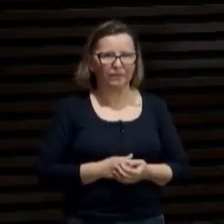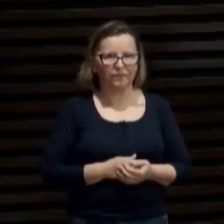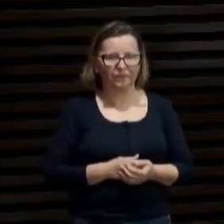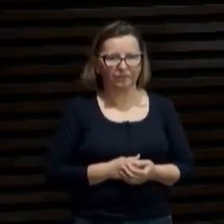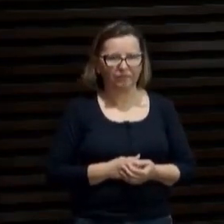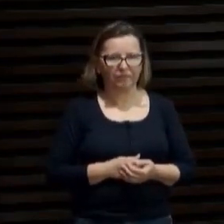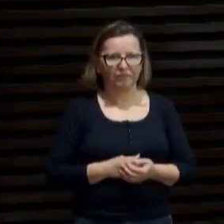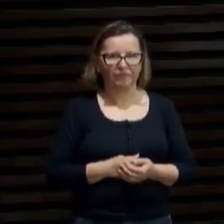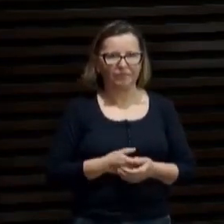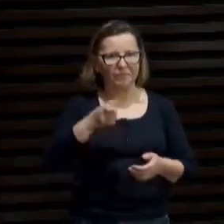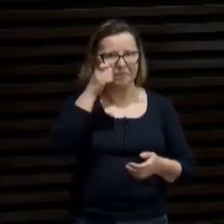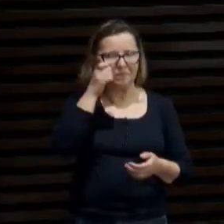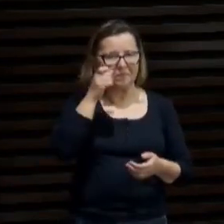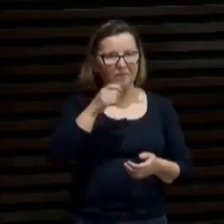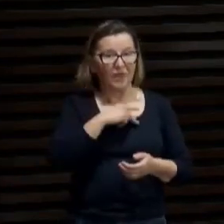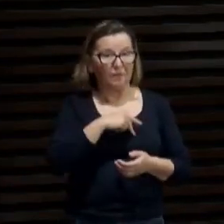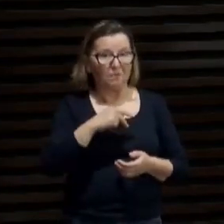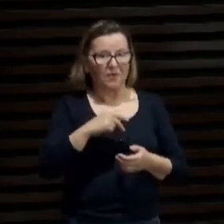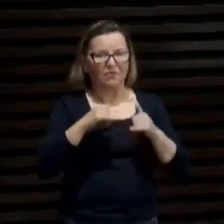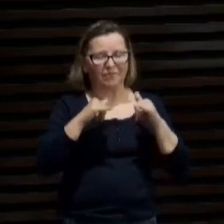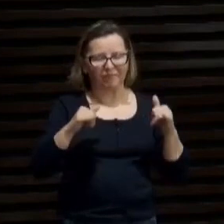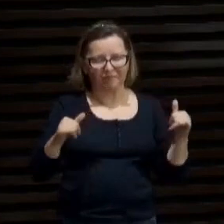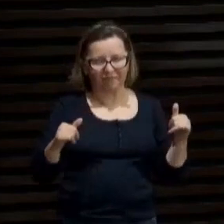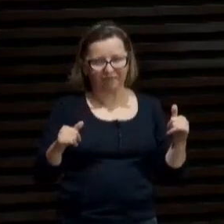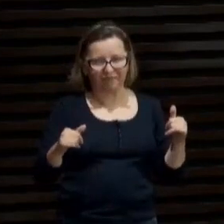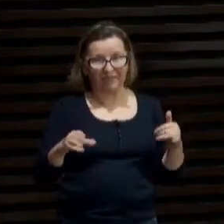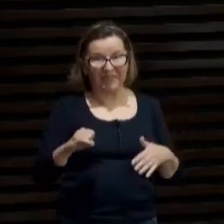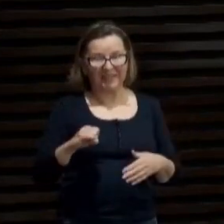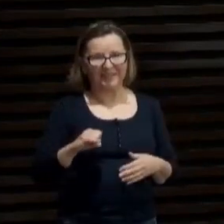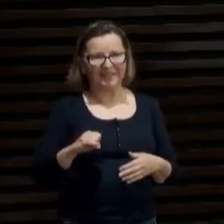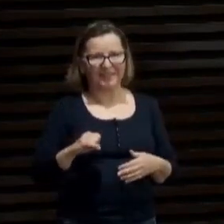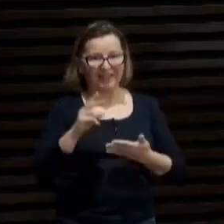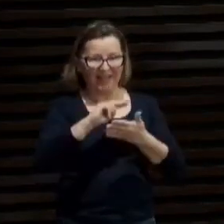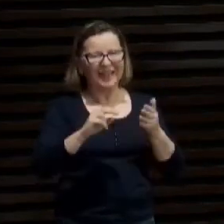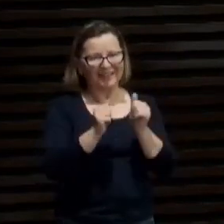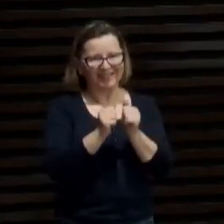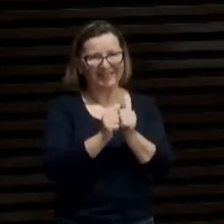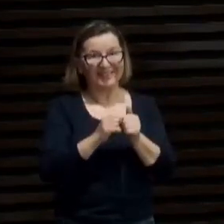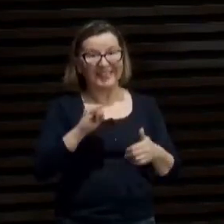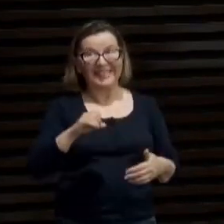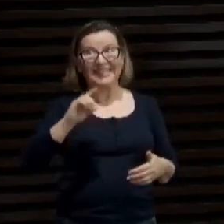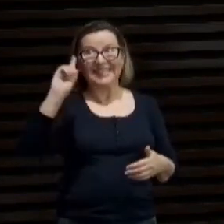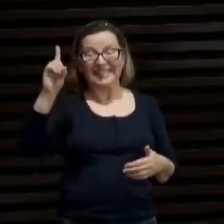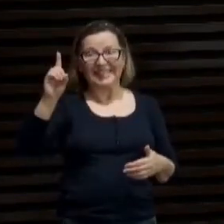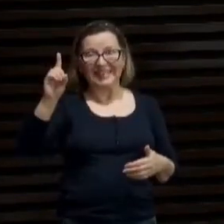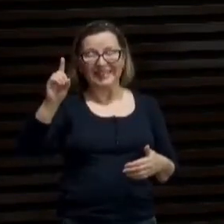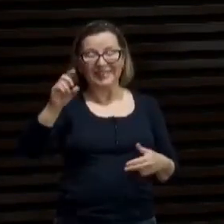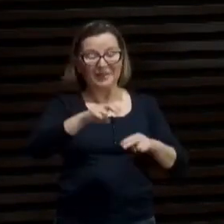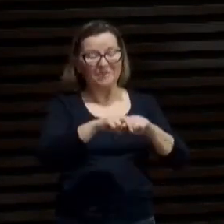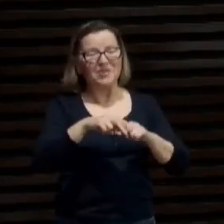Olha o que Paulo diz, eu vou começar aqui, ó. Se Deus é por nós, vamos ler junto, amados? Se Deus é por